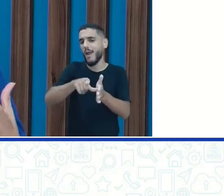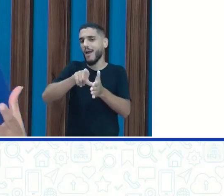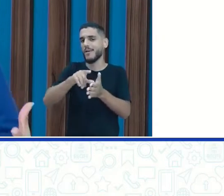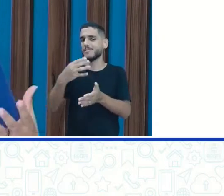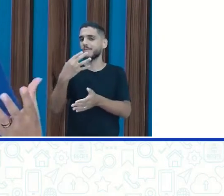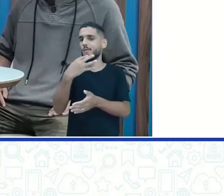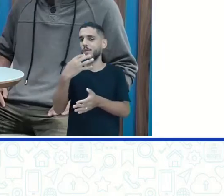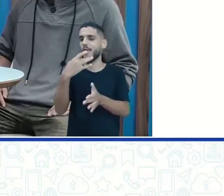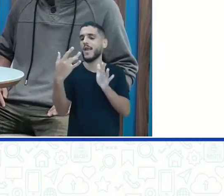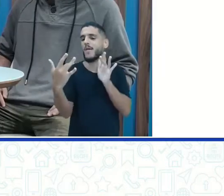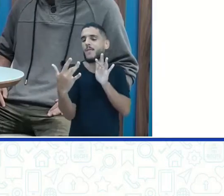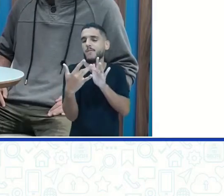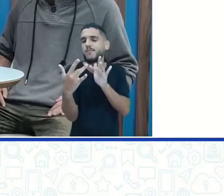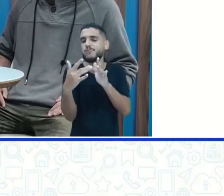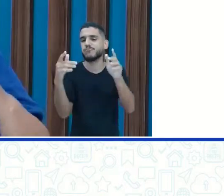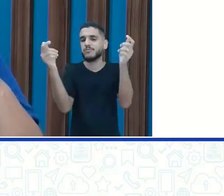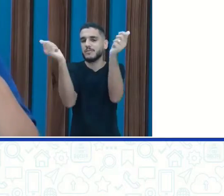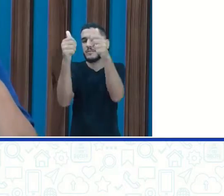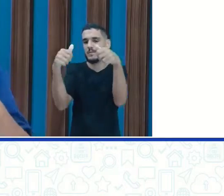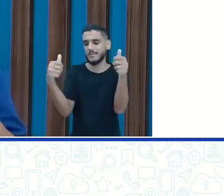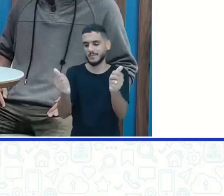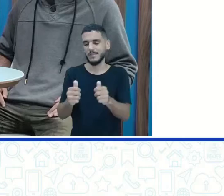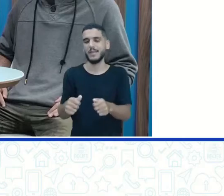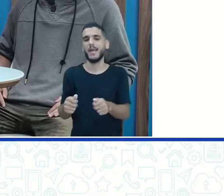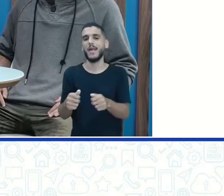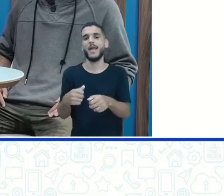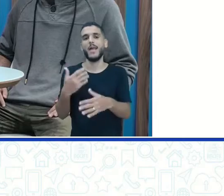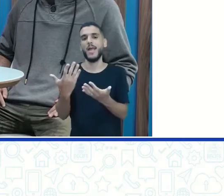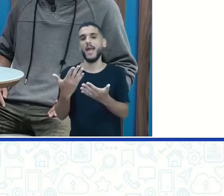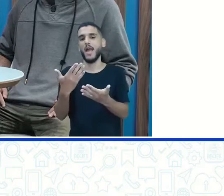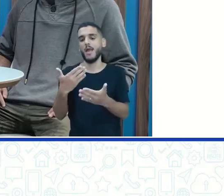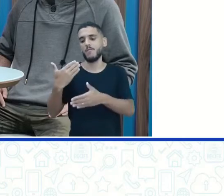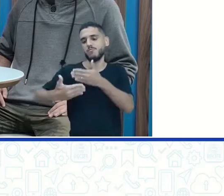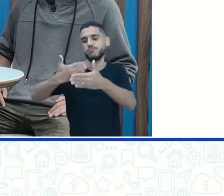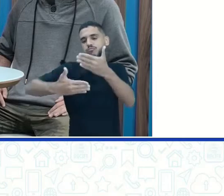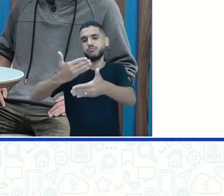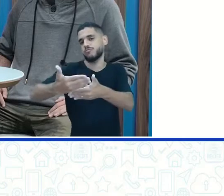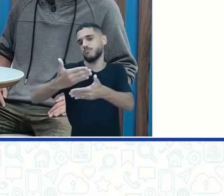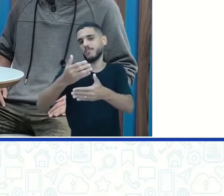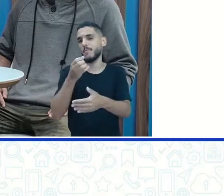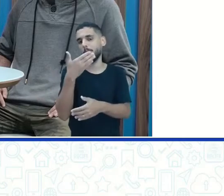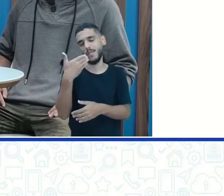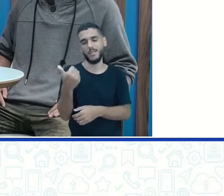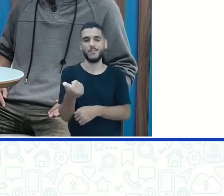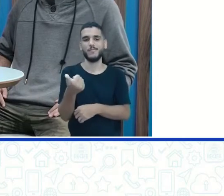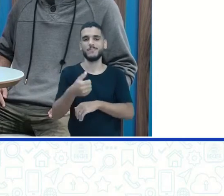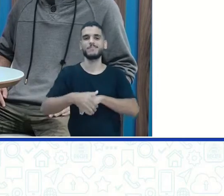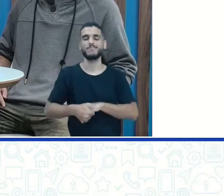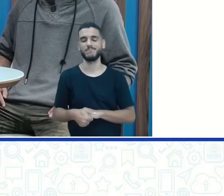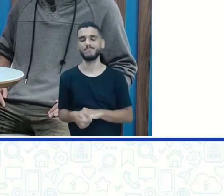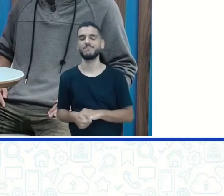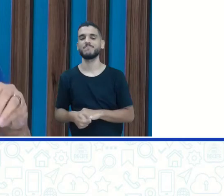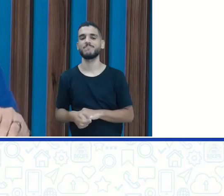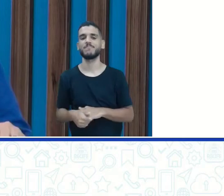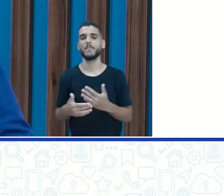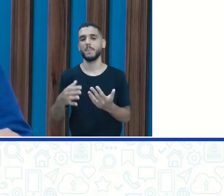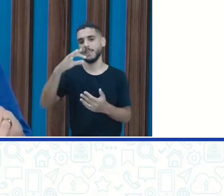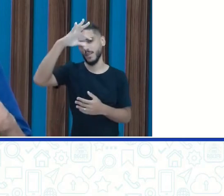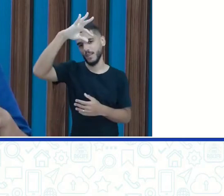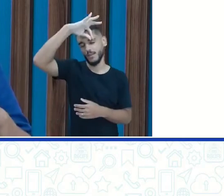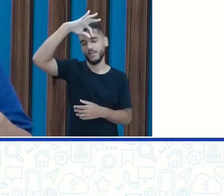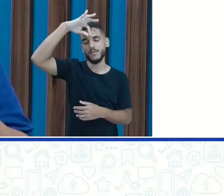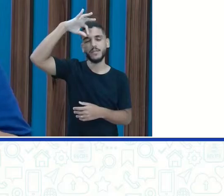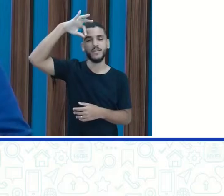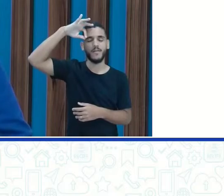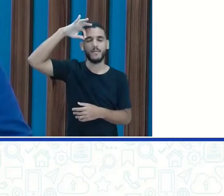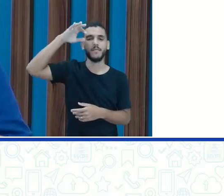tem contato com a arte, mais cedo ele se desenvolve, melhor ele se desenvolve, não é?